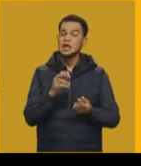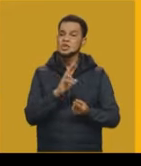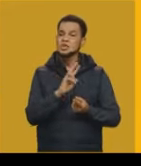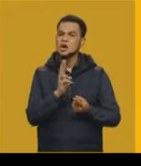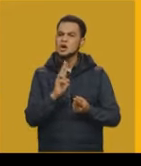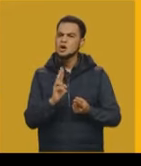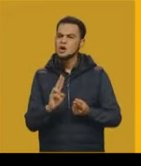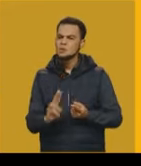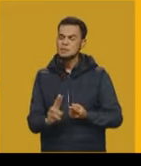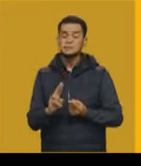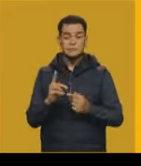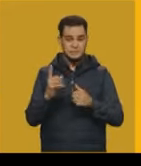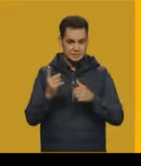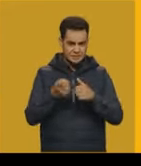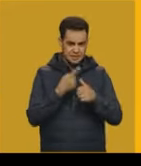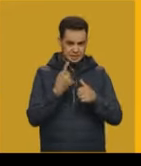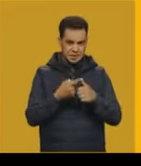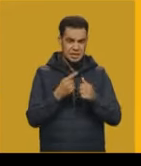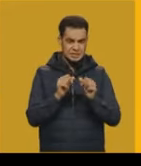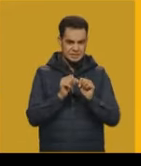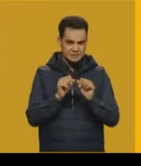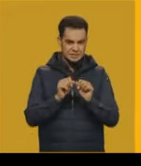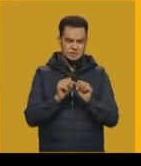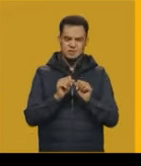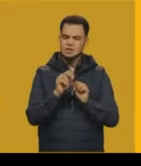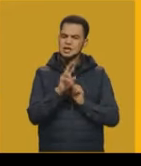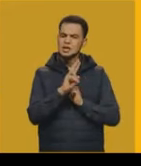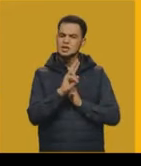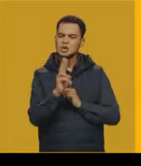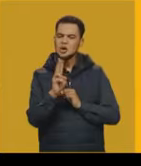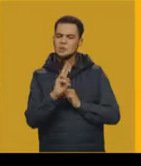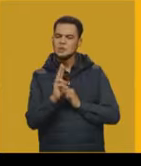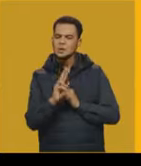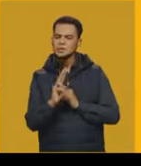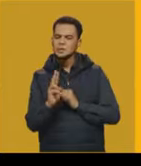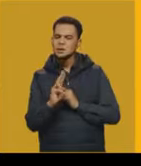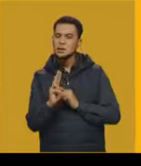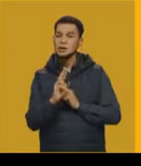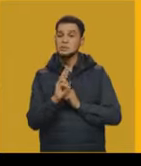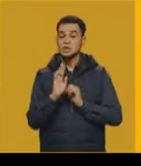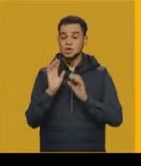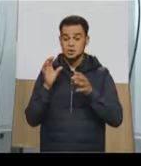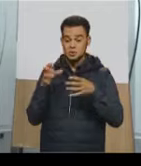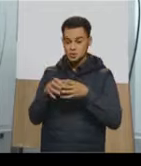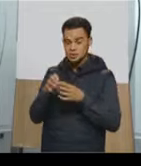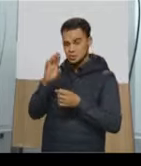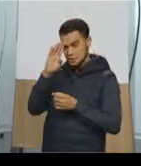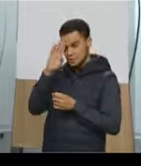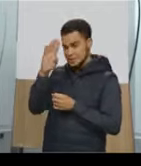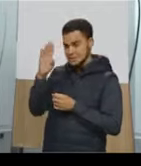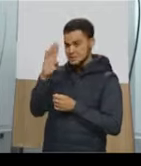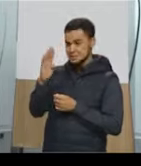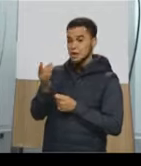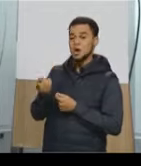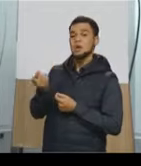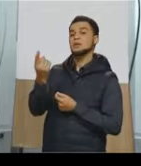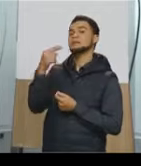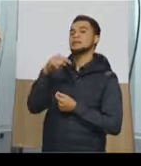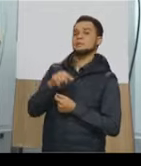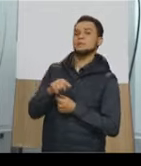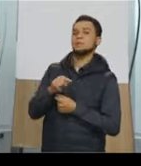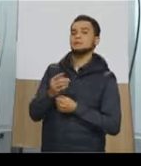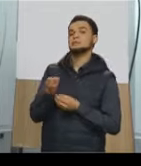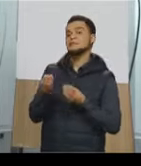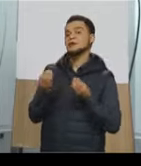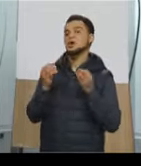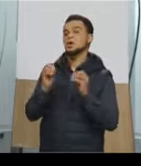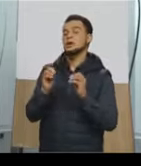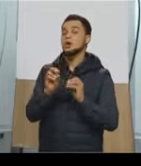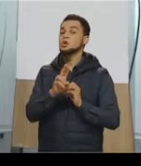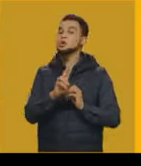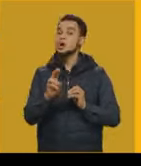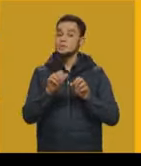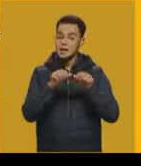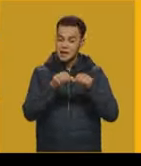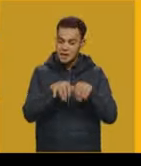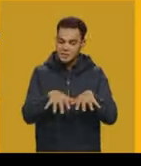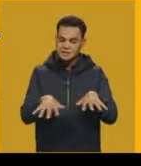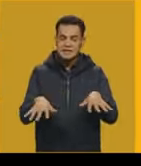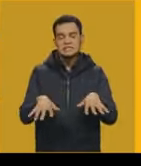vai fazer a nomeação da cadeia principal e em seguida você vai colocar o nome da ramificação.